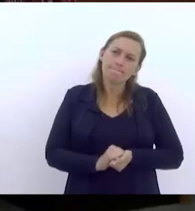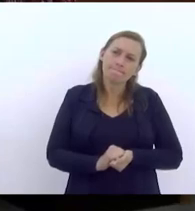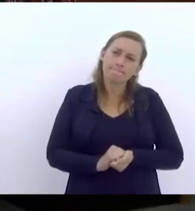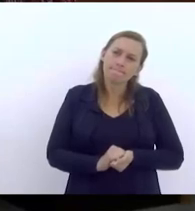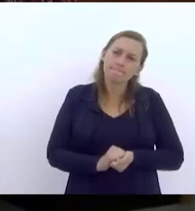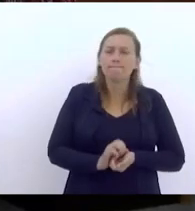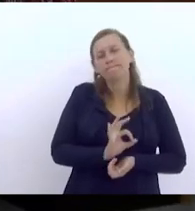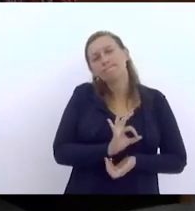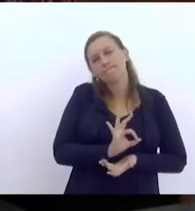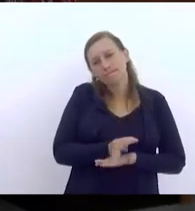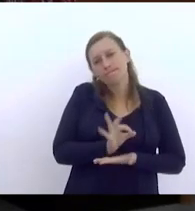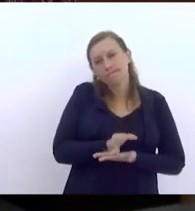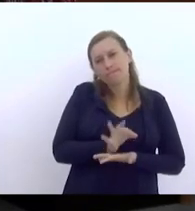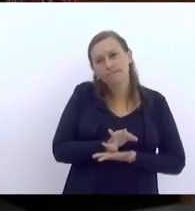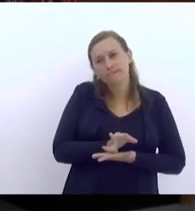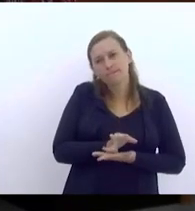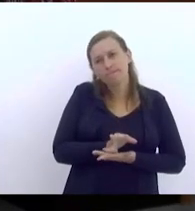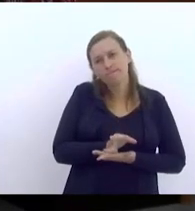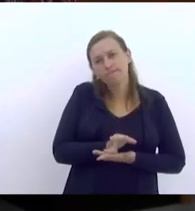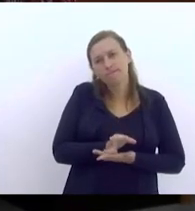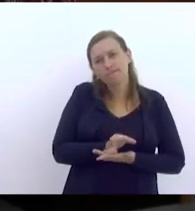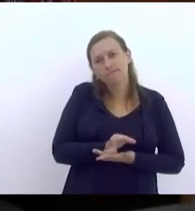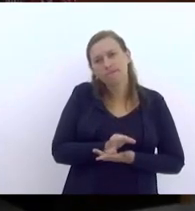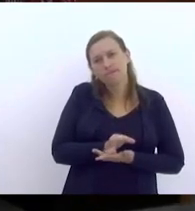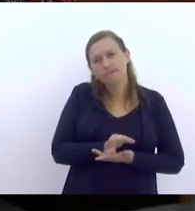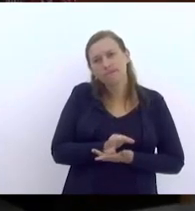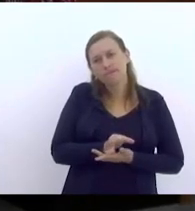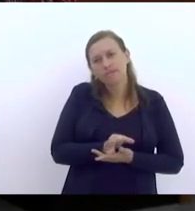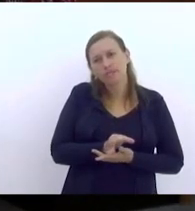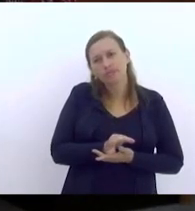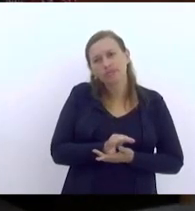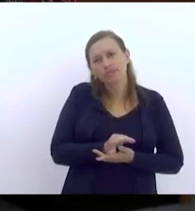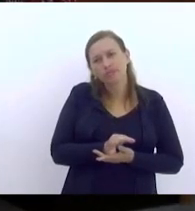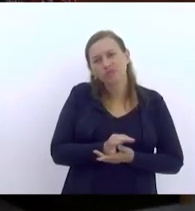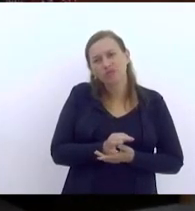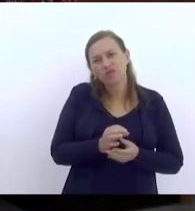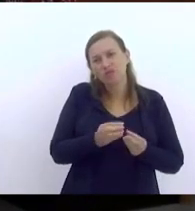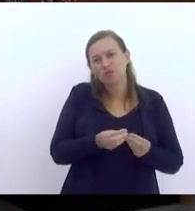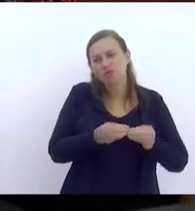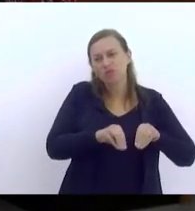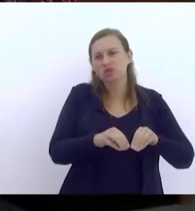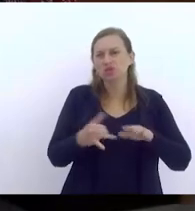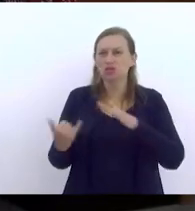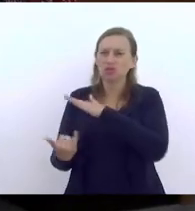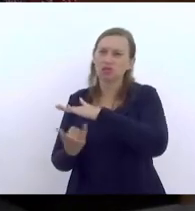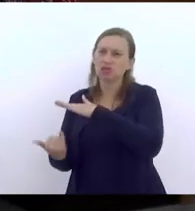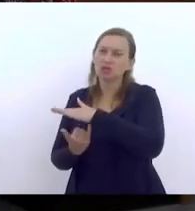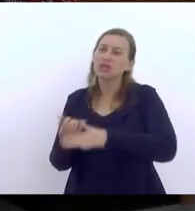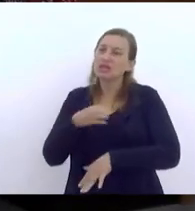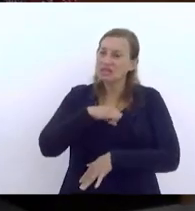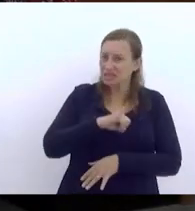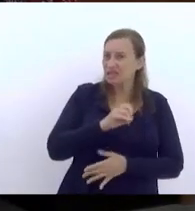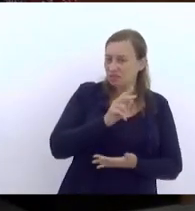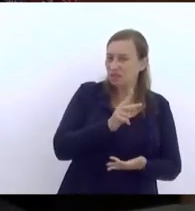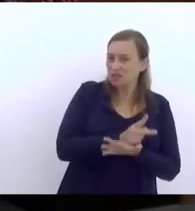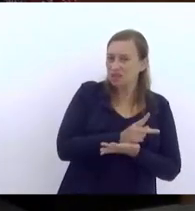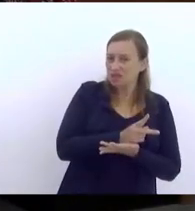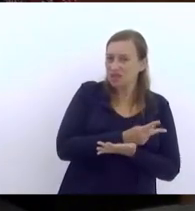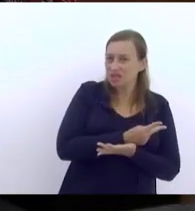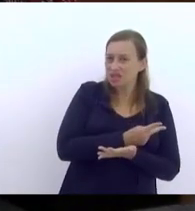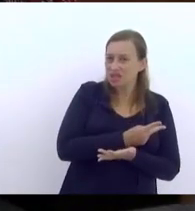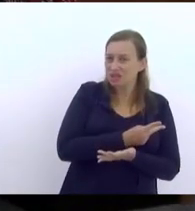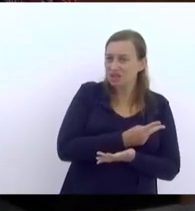com certeza, não fere a imagem da instituição. Porque, se assim fosse,